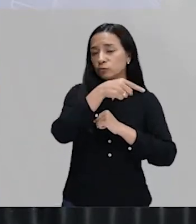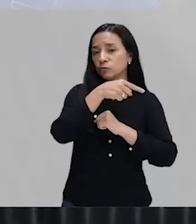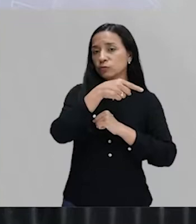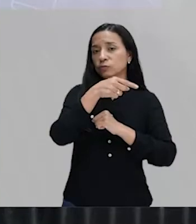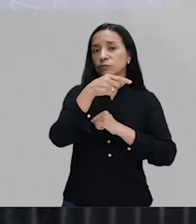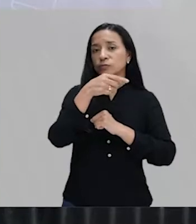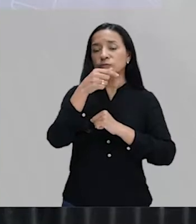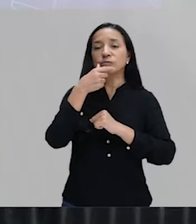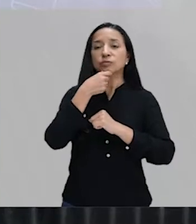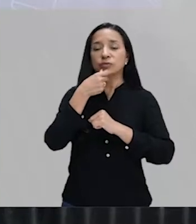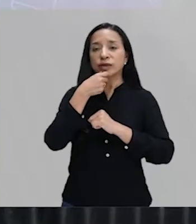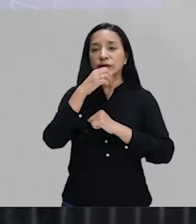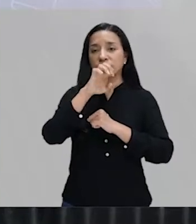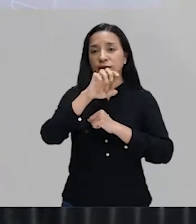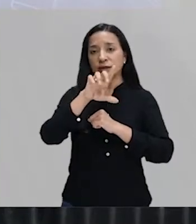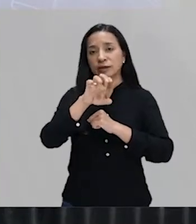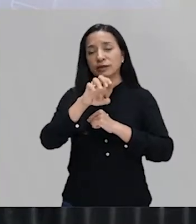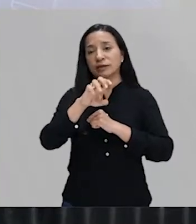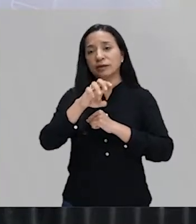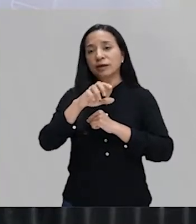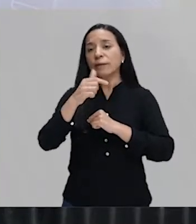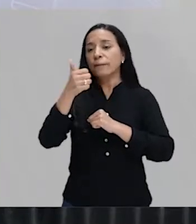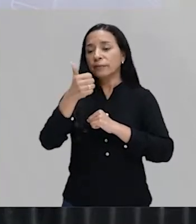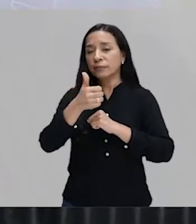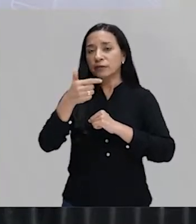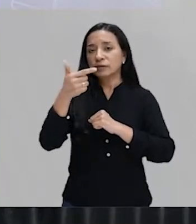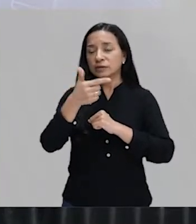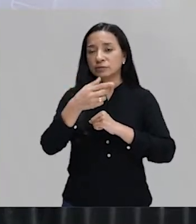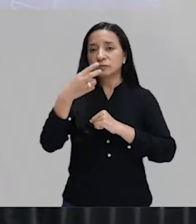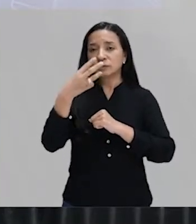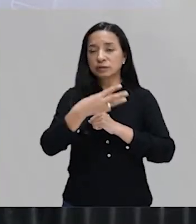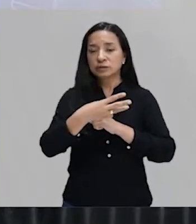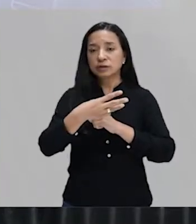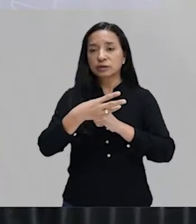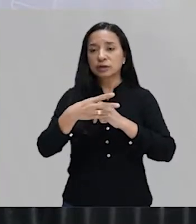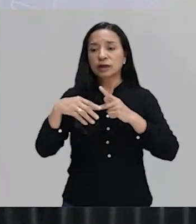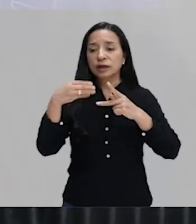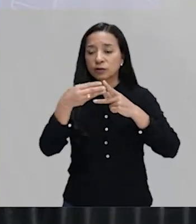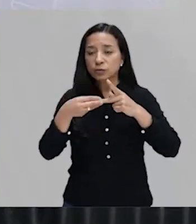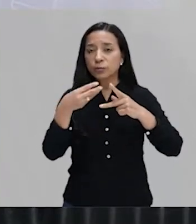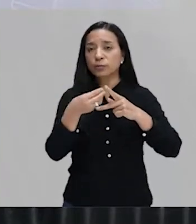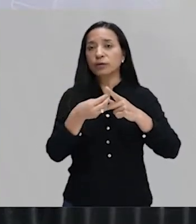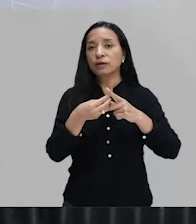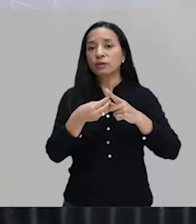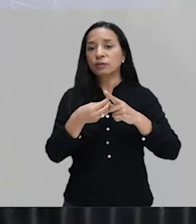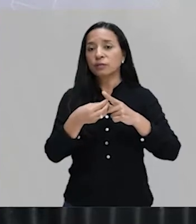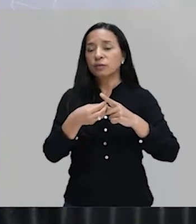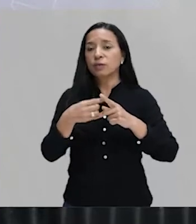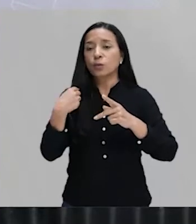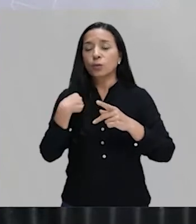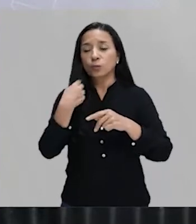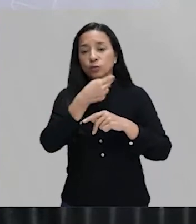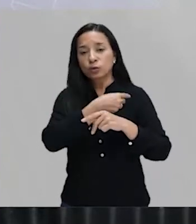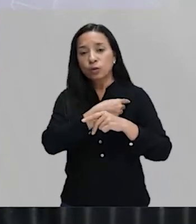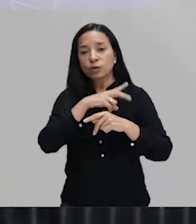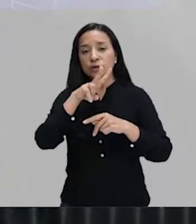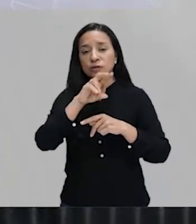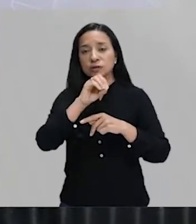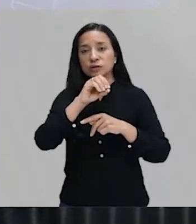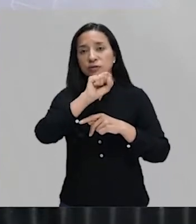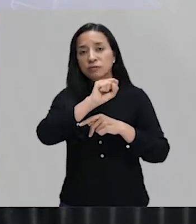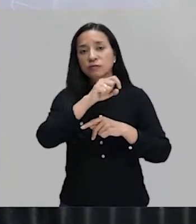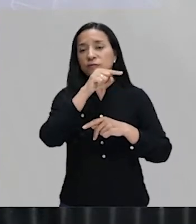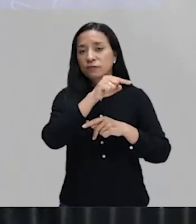ele. Primeira, segunda e terceira do plural. Nós, vós, eles. Então, para cada um eu vou ter um pronome